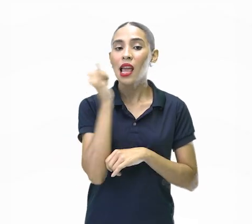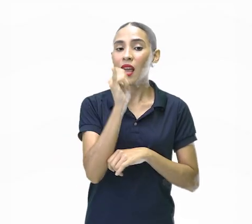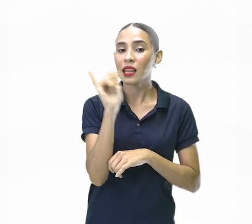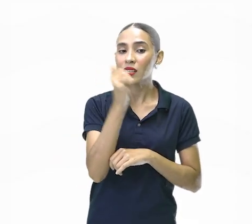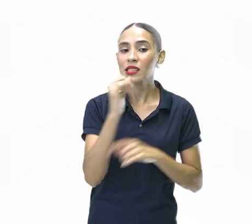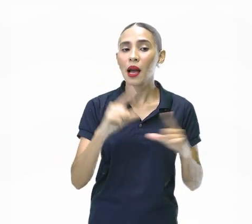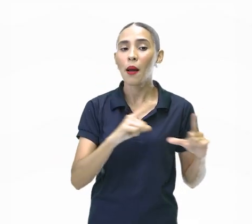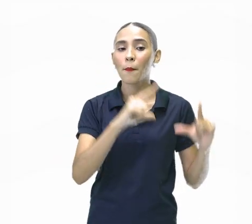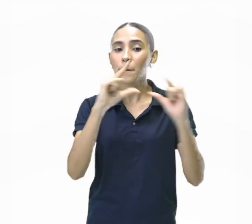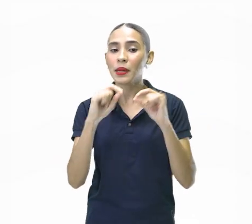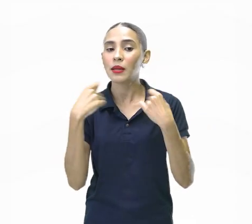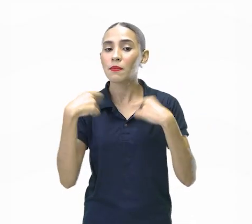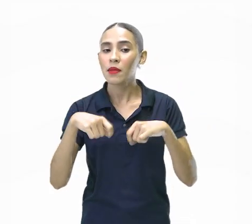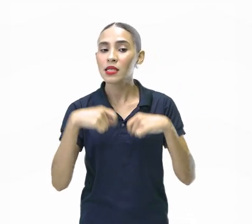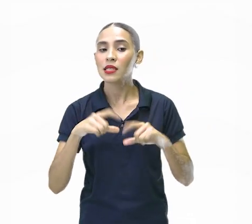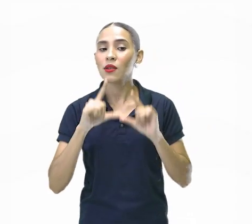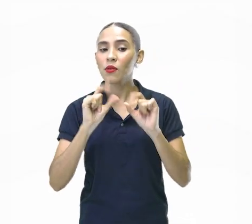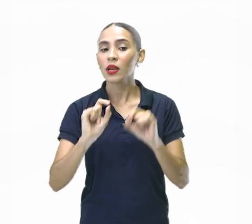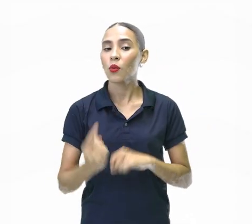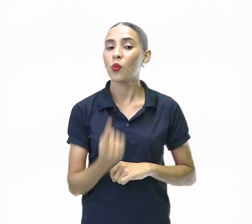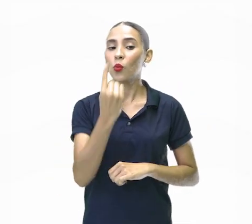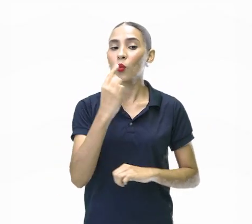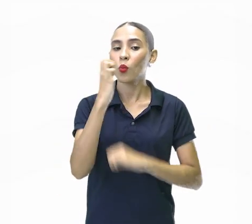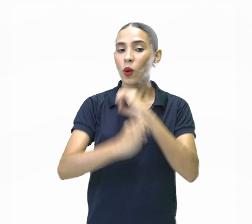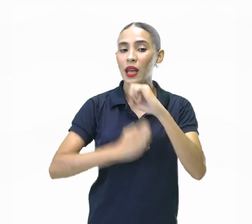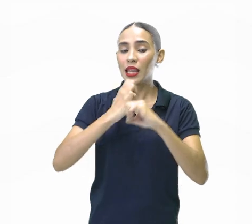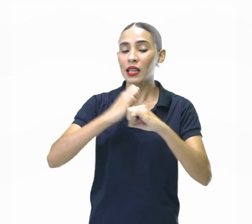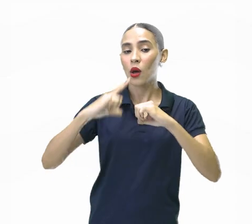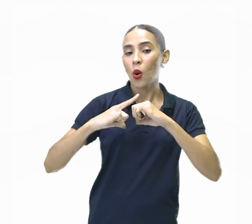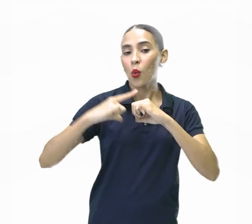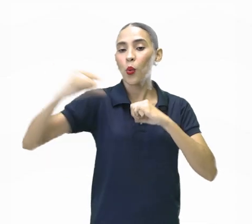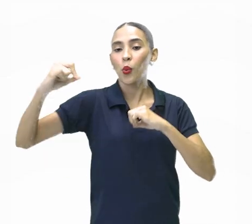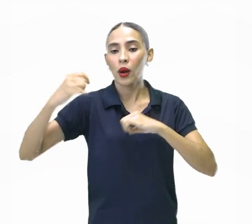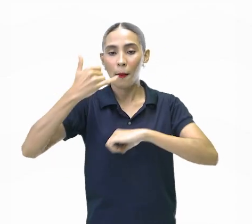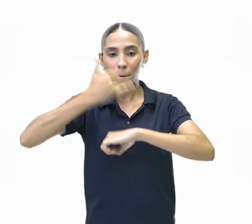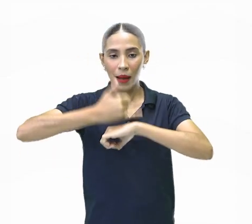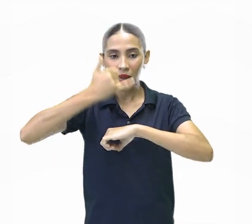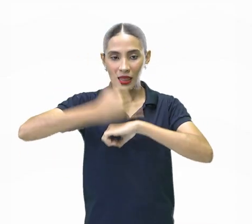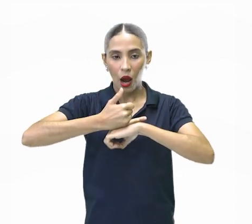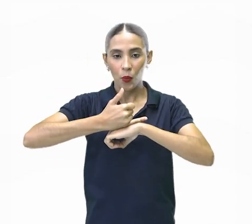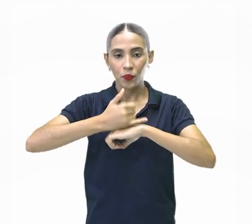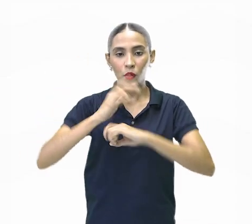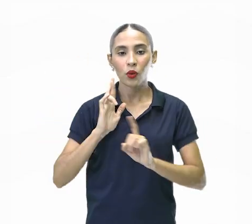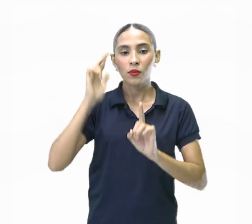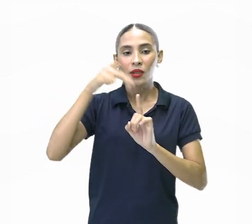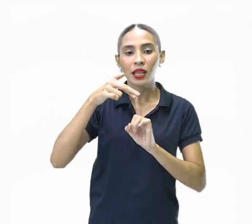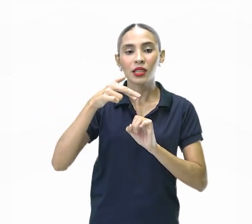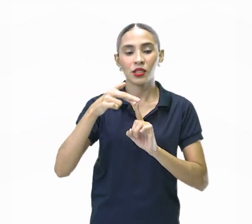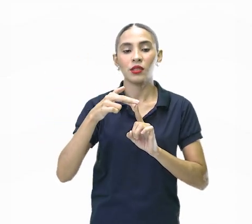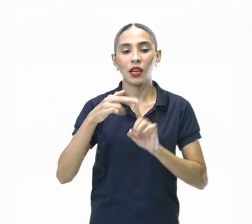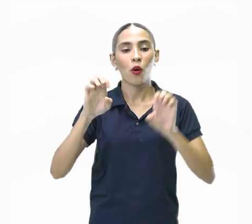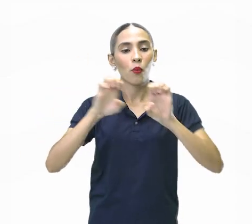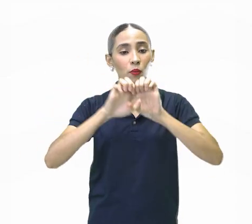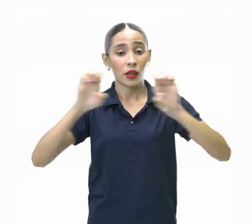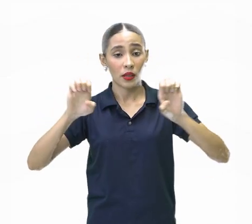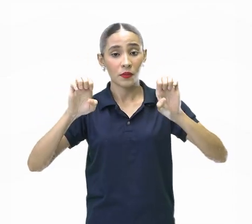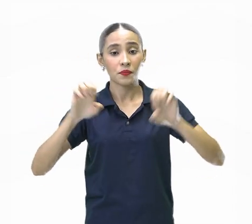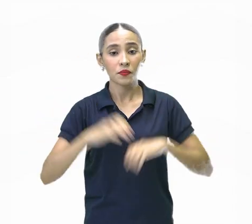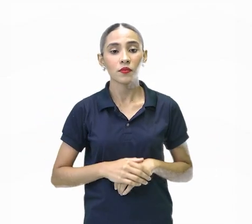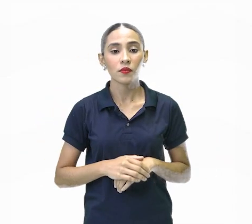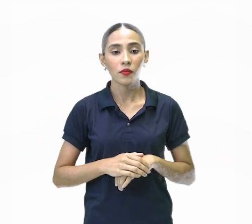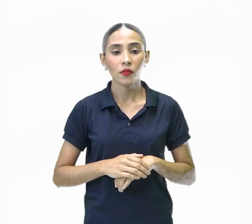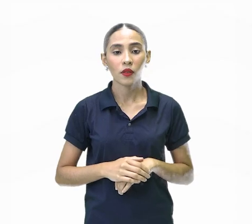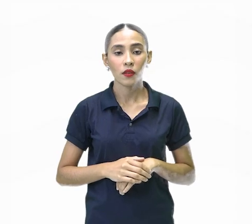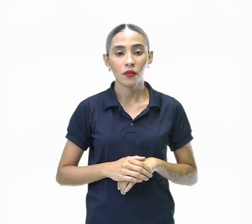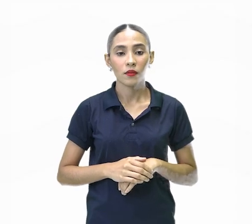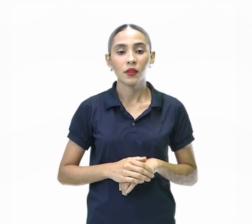mínima necessária para um elétron escapar do metal correspondente a um trabalho φ, denominado